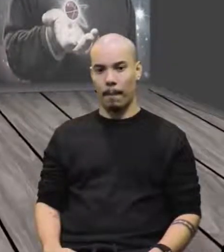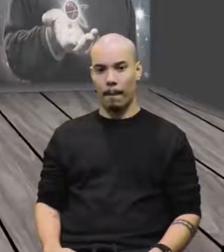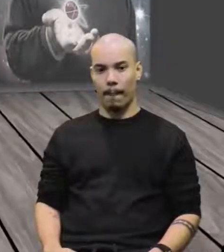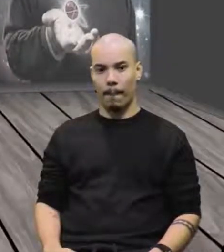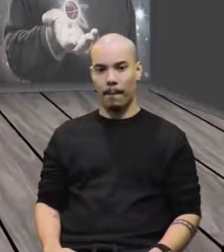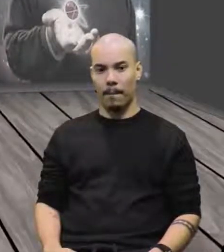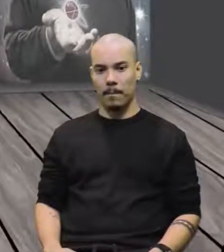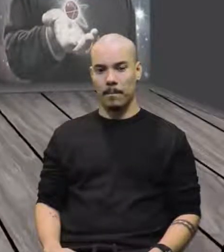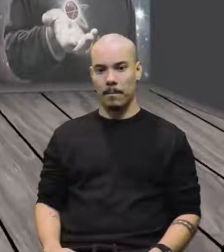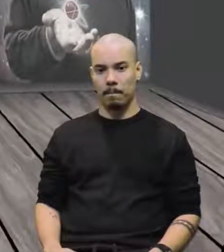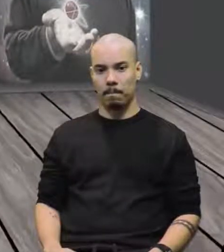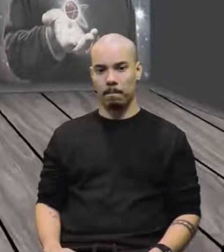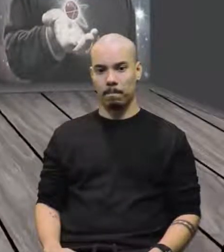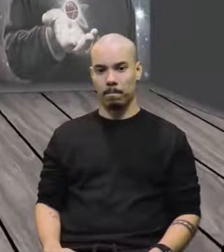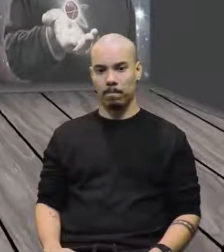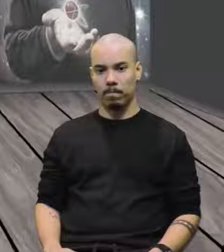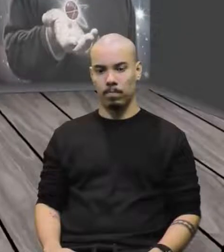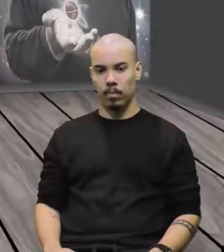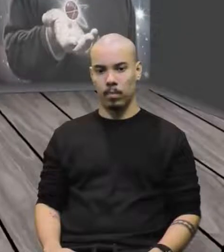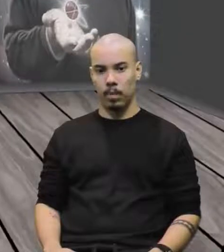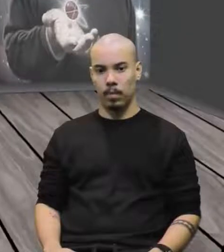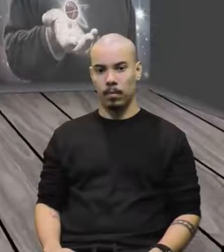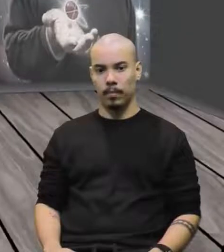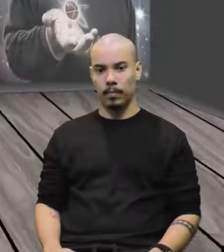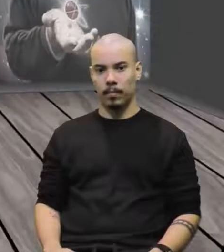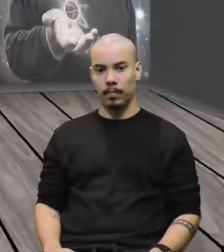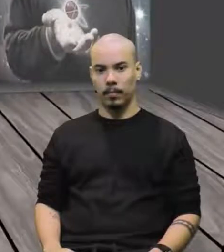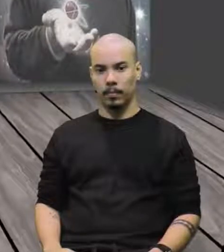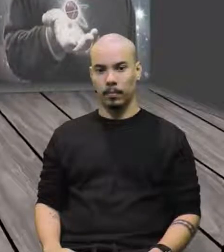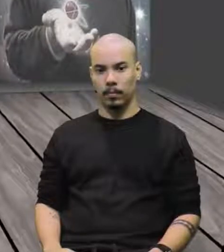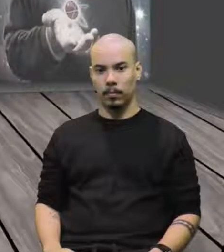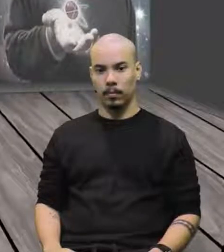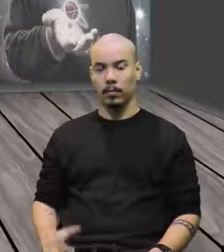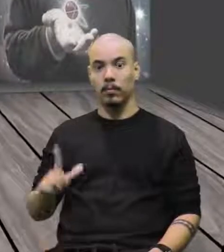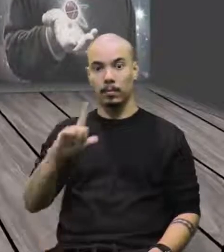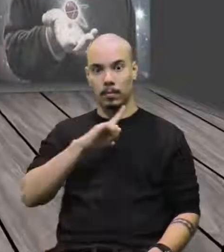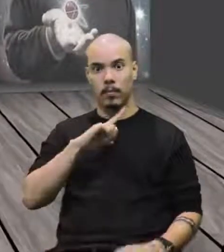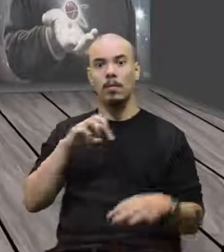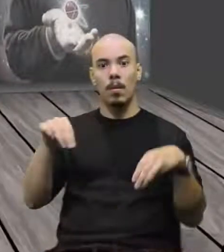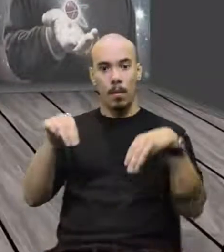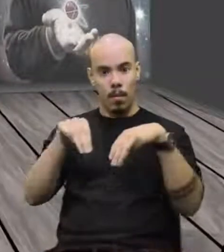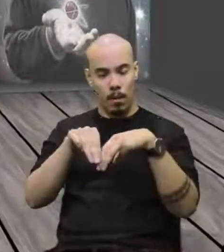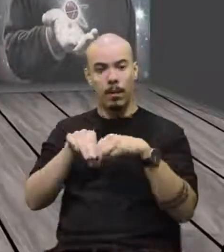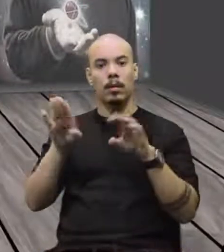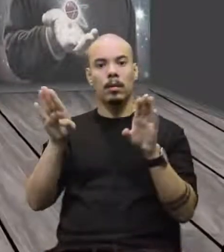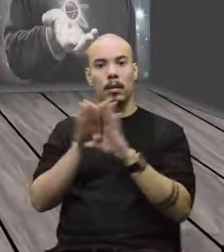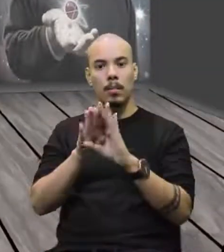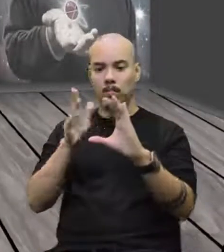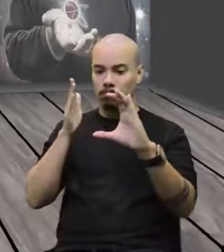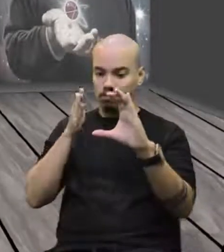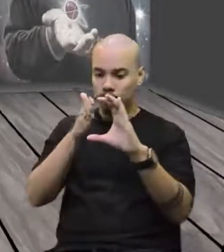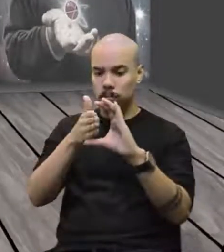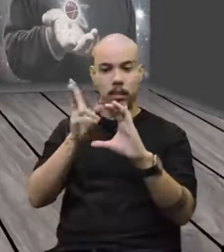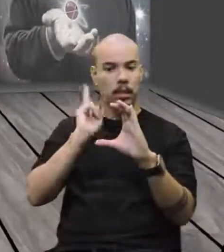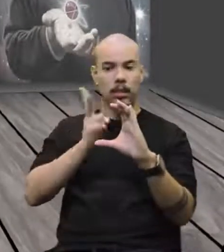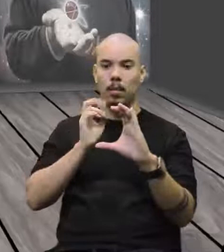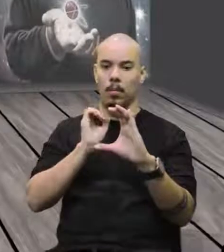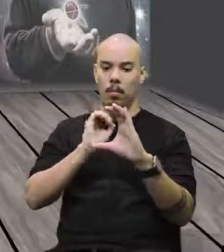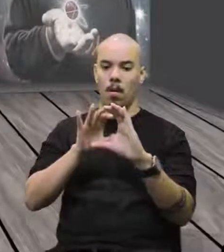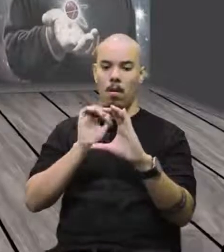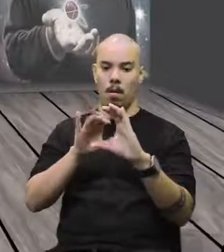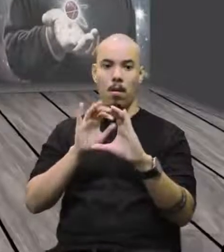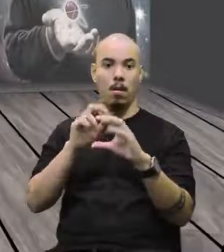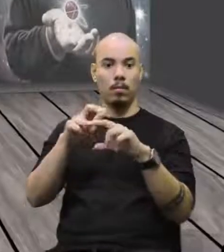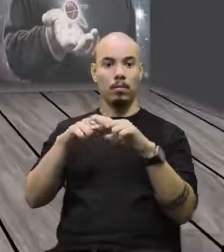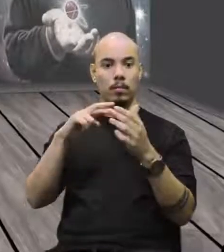elétron está se movendo, beleza, está nessa direção. E o Aí ele campo pega aqui o também. campo magnético e joga aqui também, na mesma Isso direção. quer dizer que paralela. o ângulo